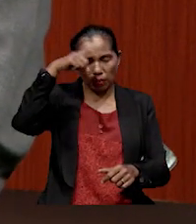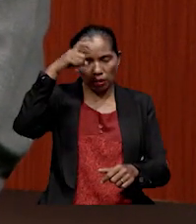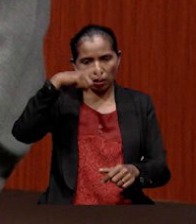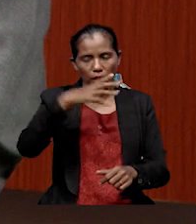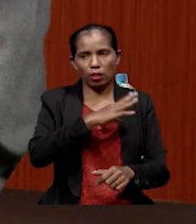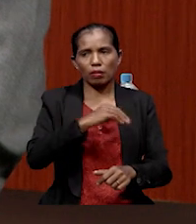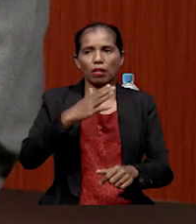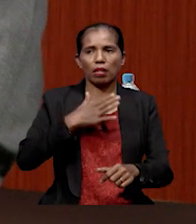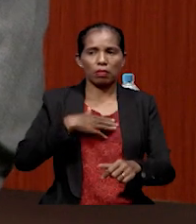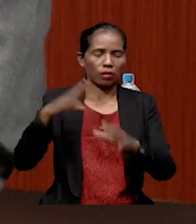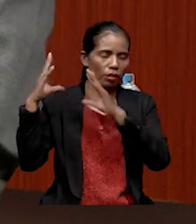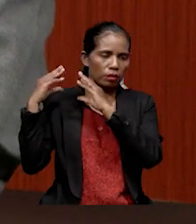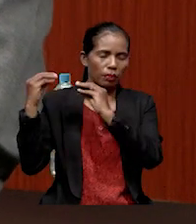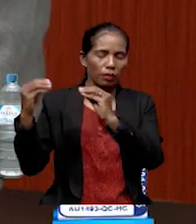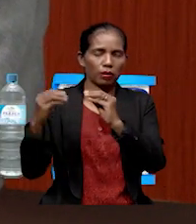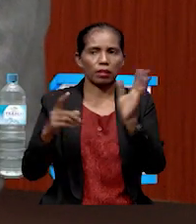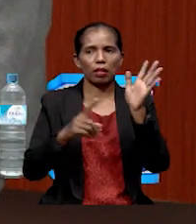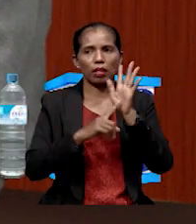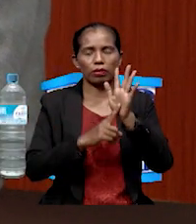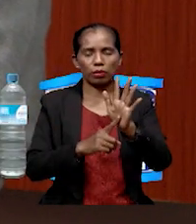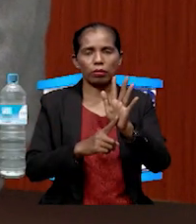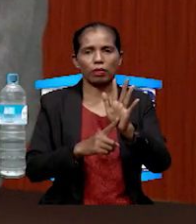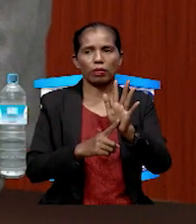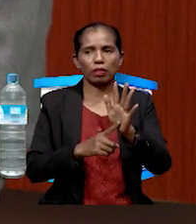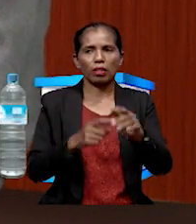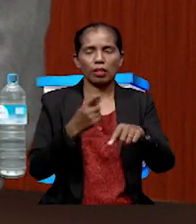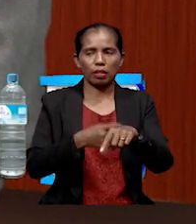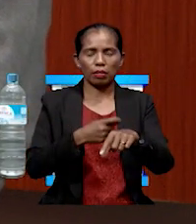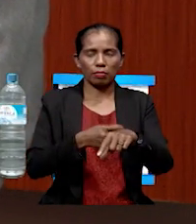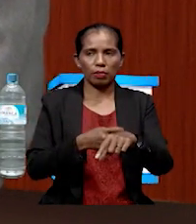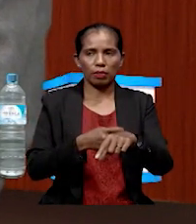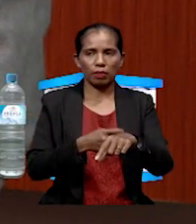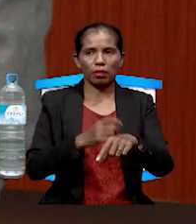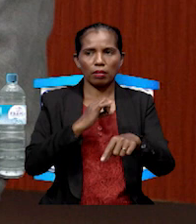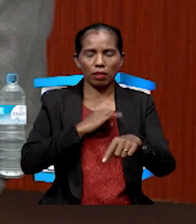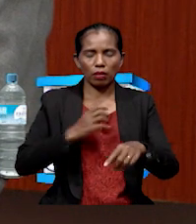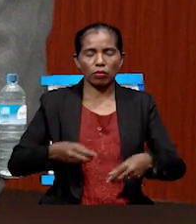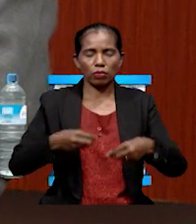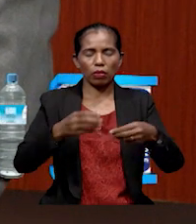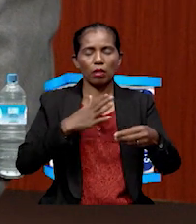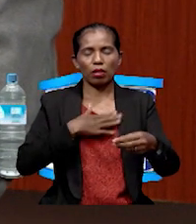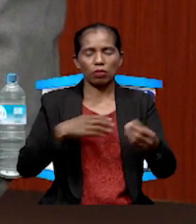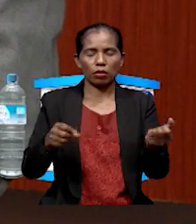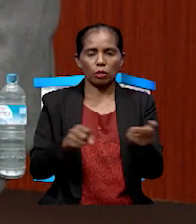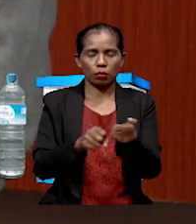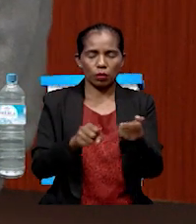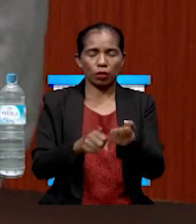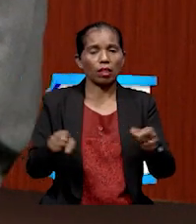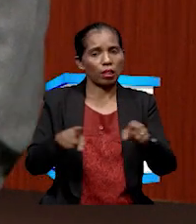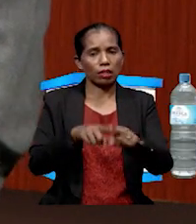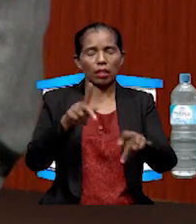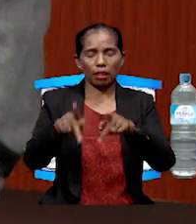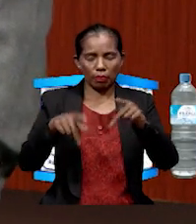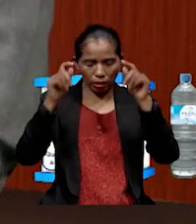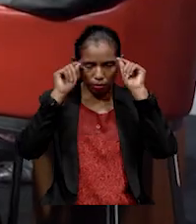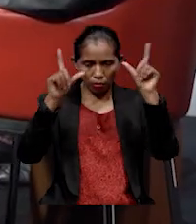experiência. Vemos tudo, cata, tempo toona, para auto for haune contribuição hansa cidadão.